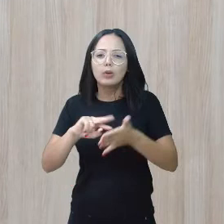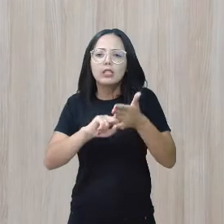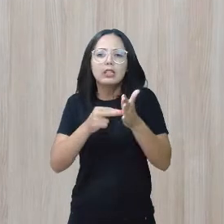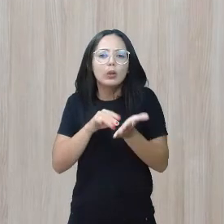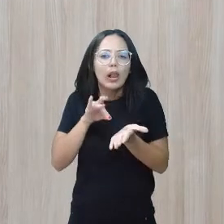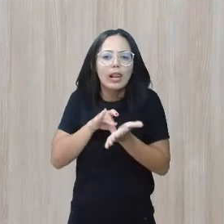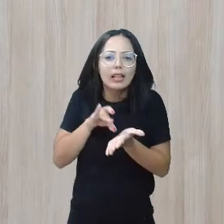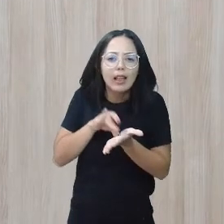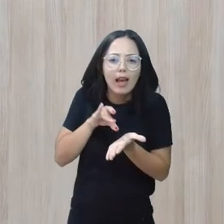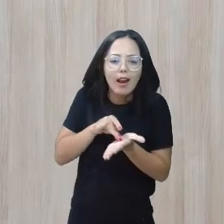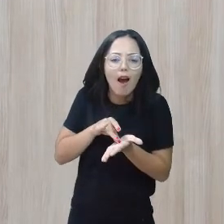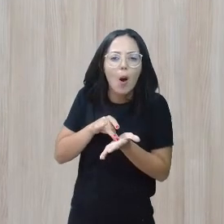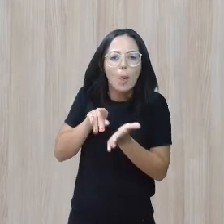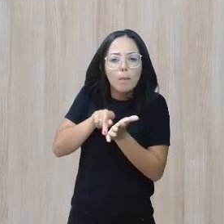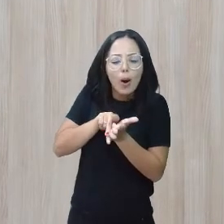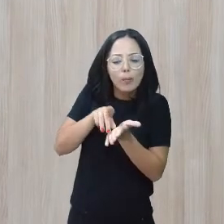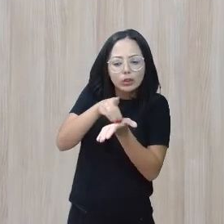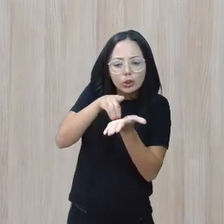é um sentido